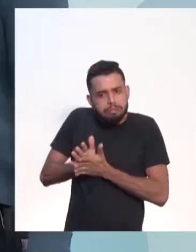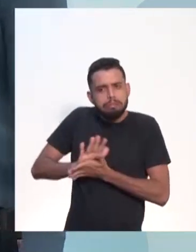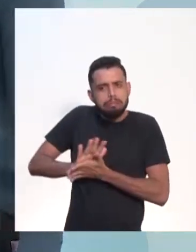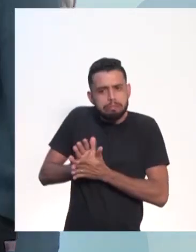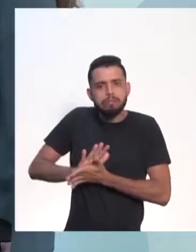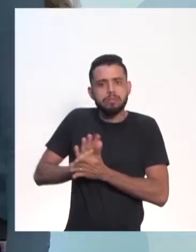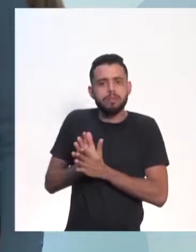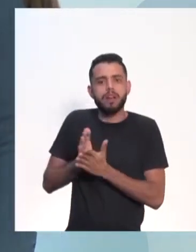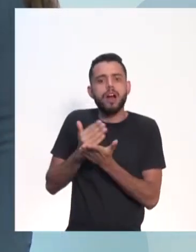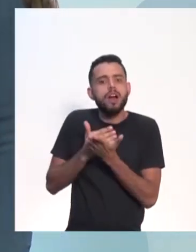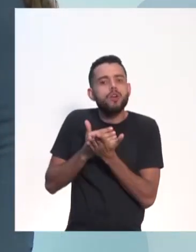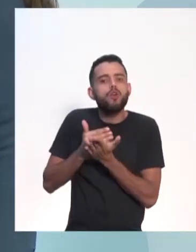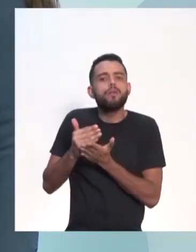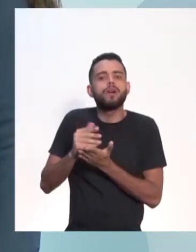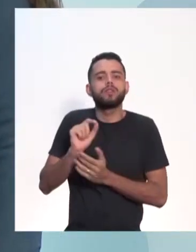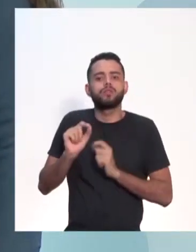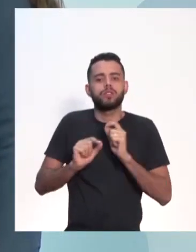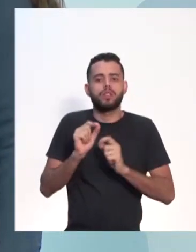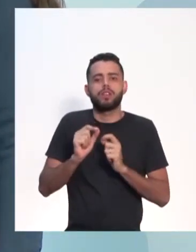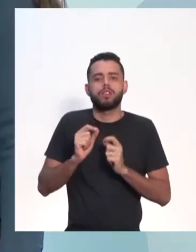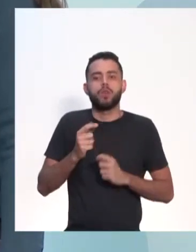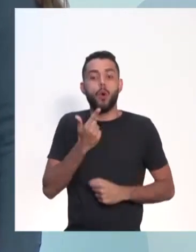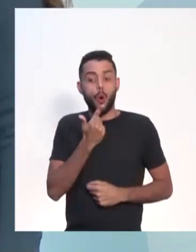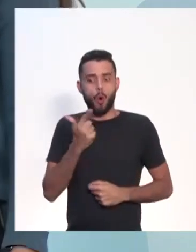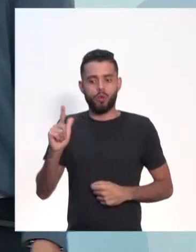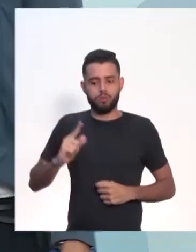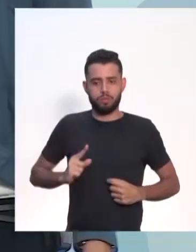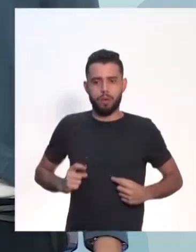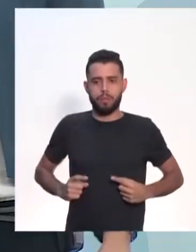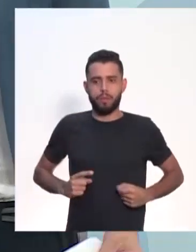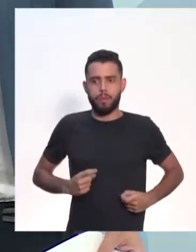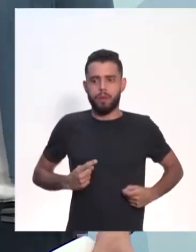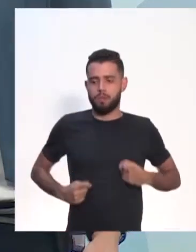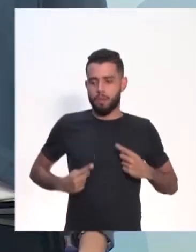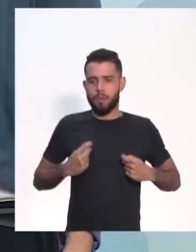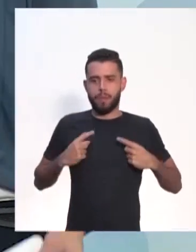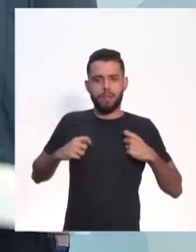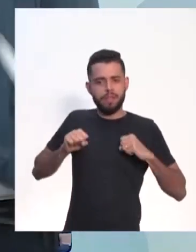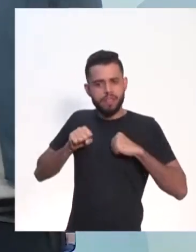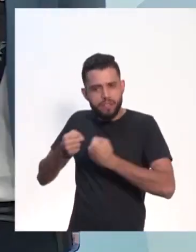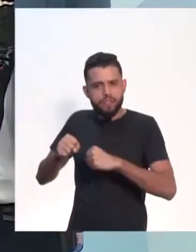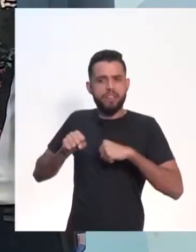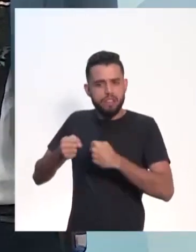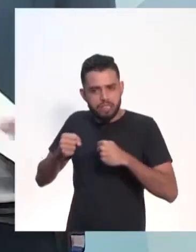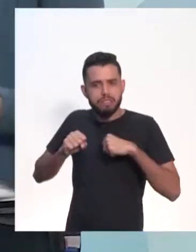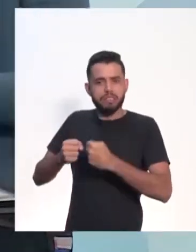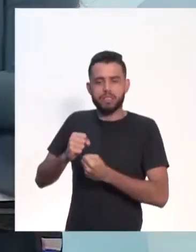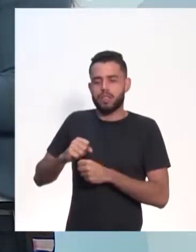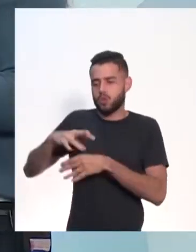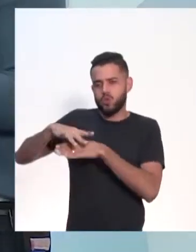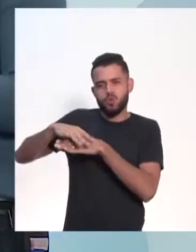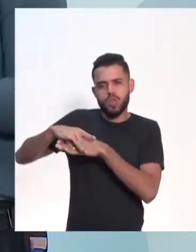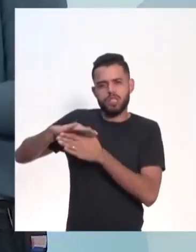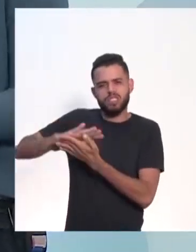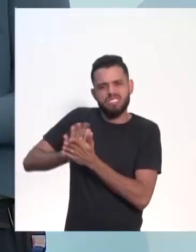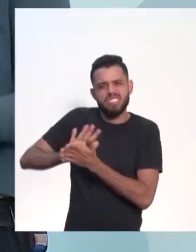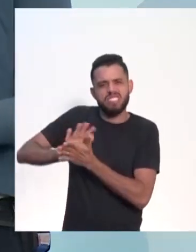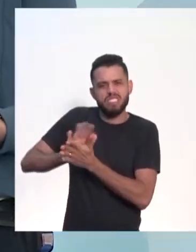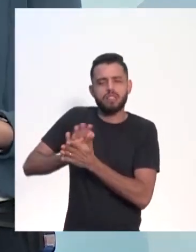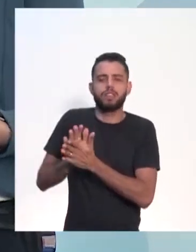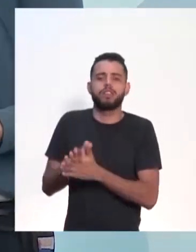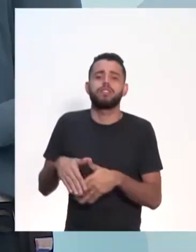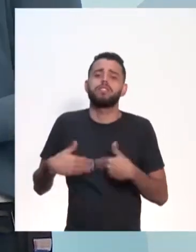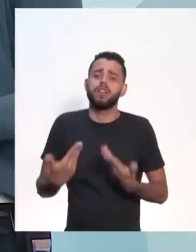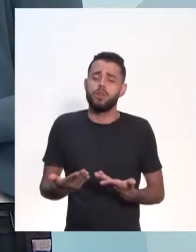começar a produzir substâncias de defesa para combater aquela doença. E é assim que a vacina vai auxiliar o